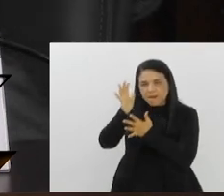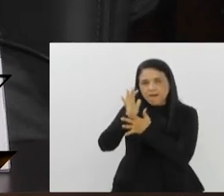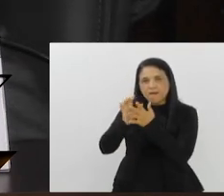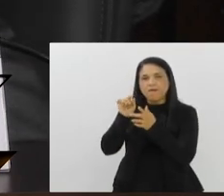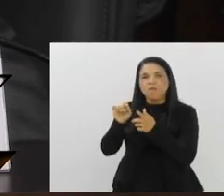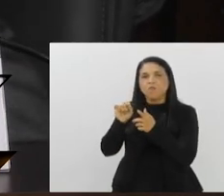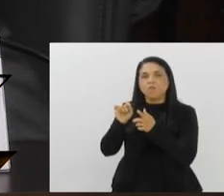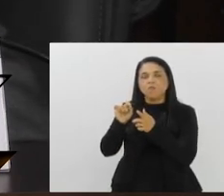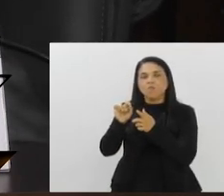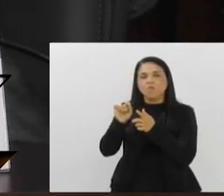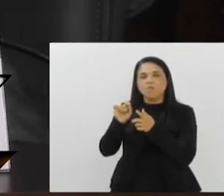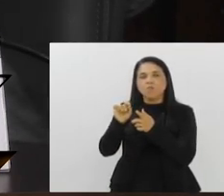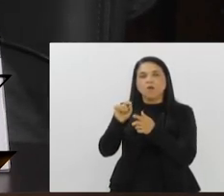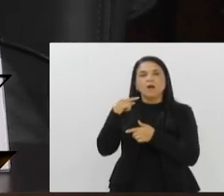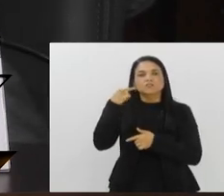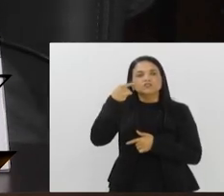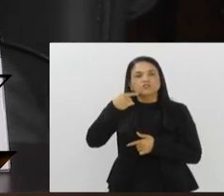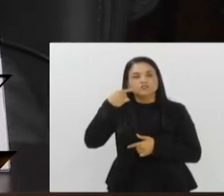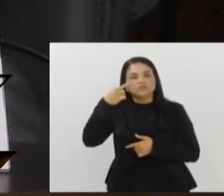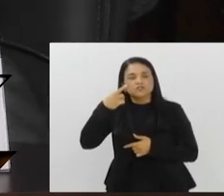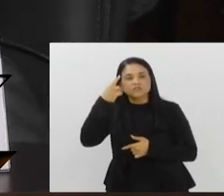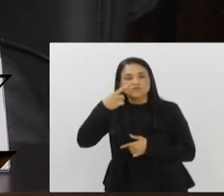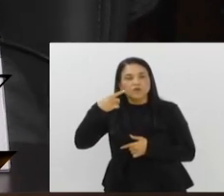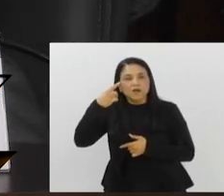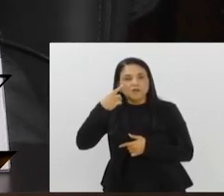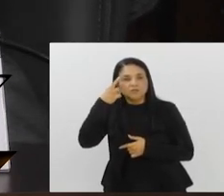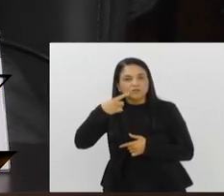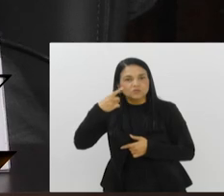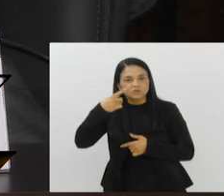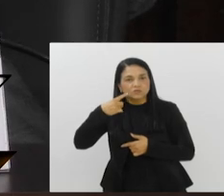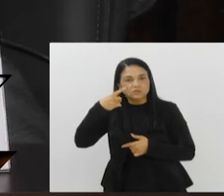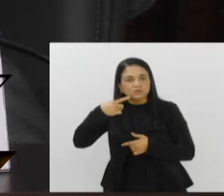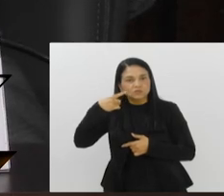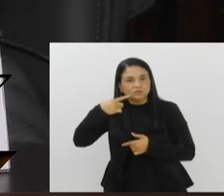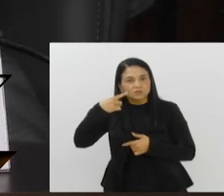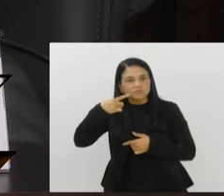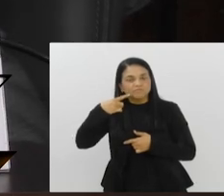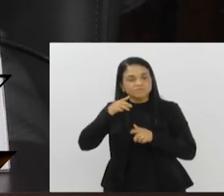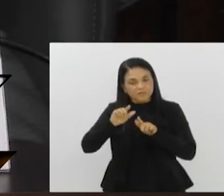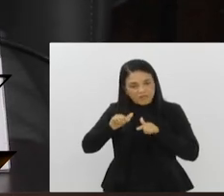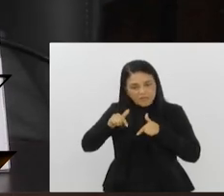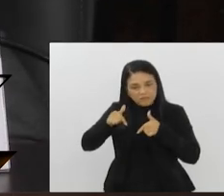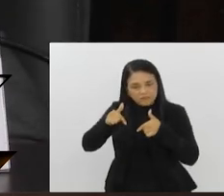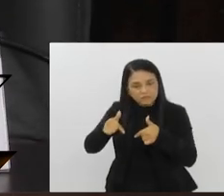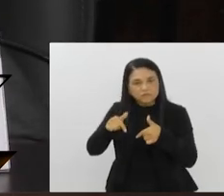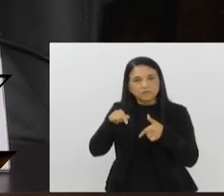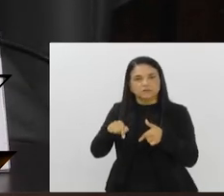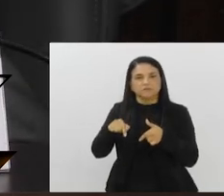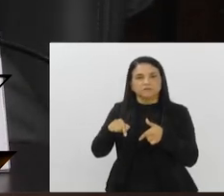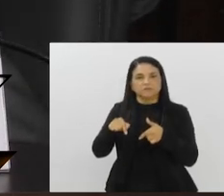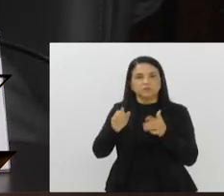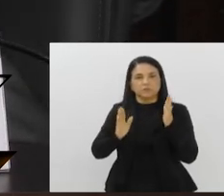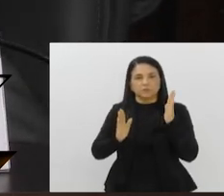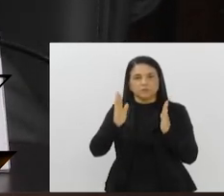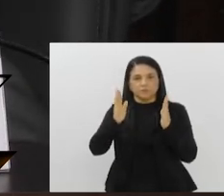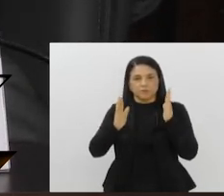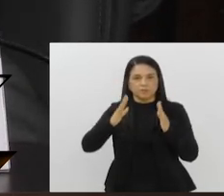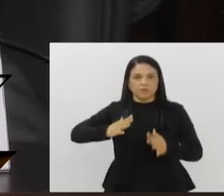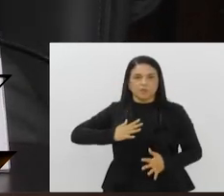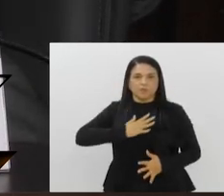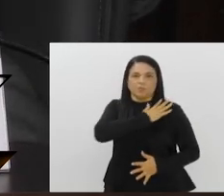diziam os advogados eh que exerciam a sua atividade no no período da da